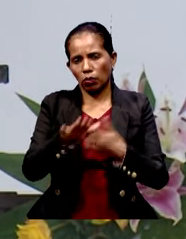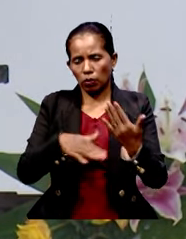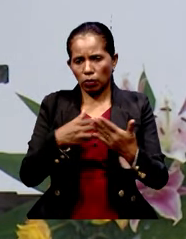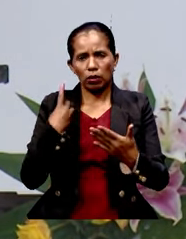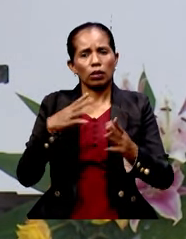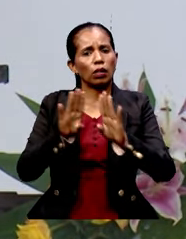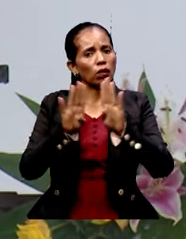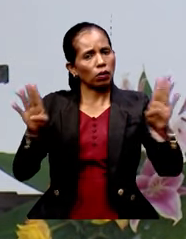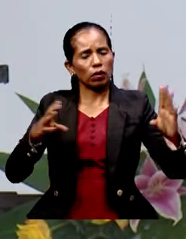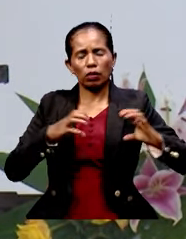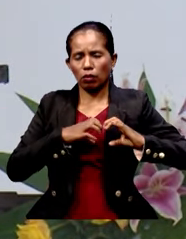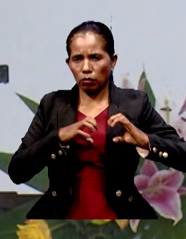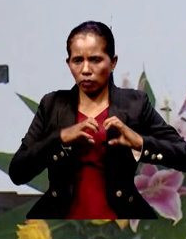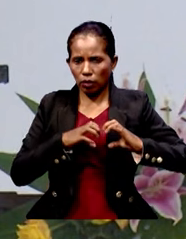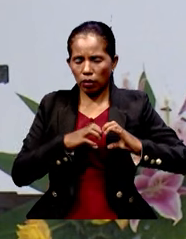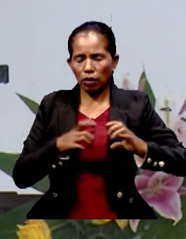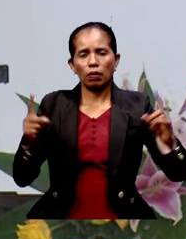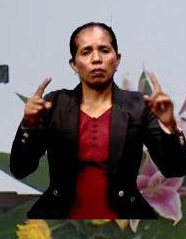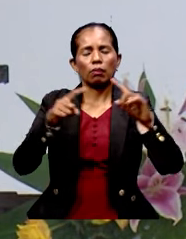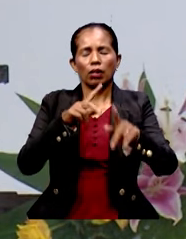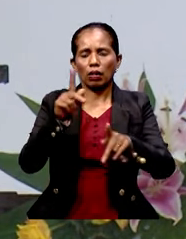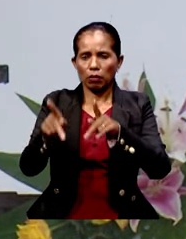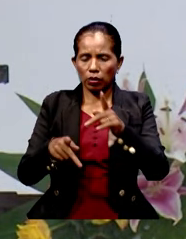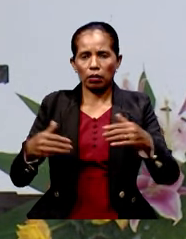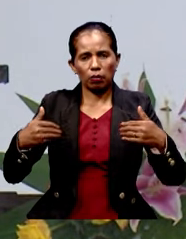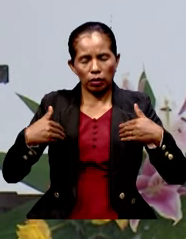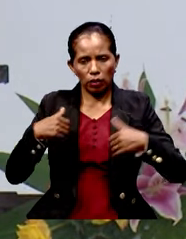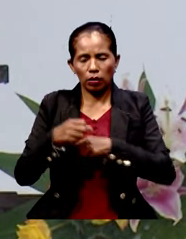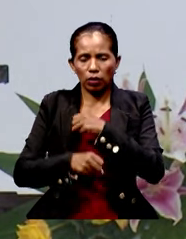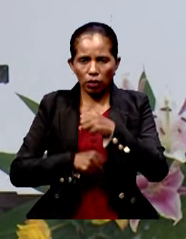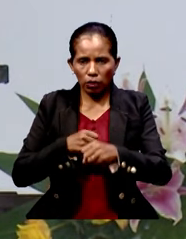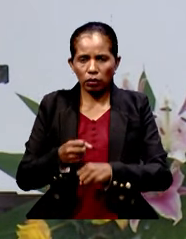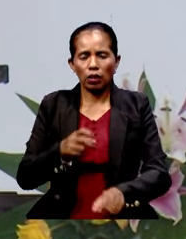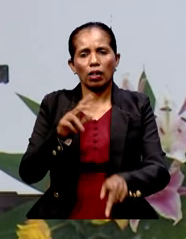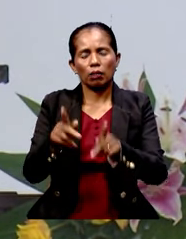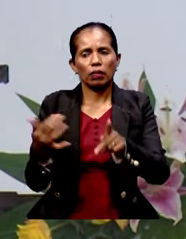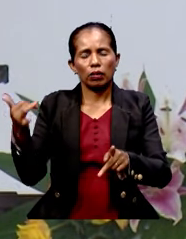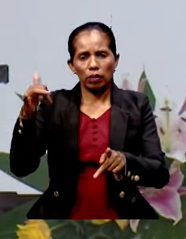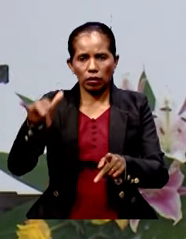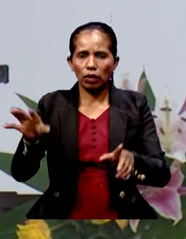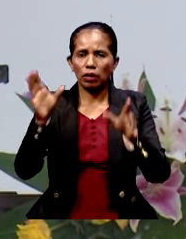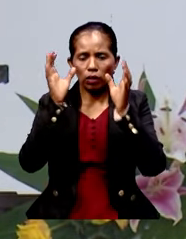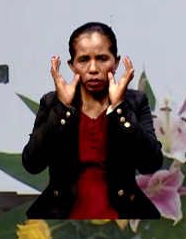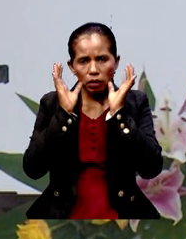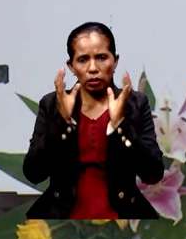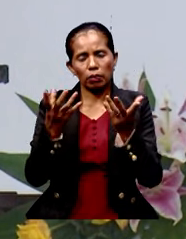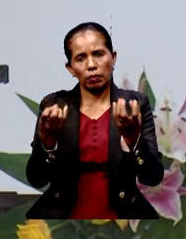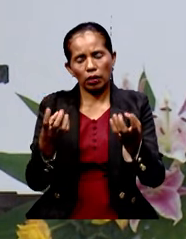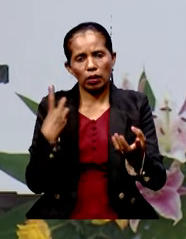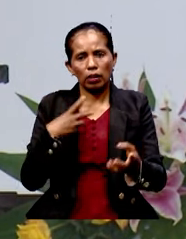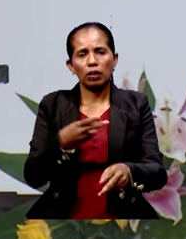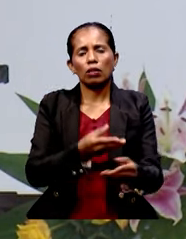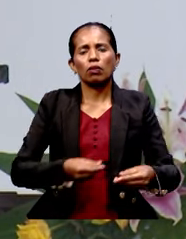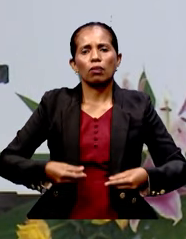nefuan, bahirak nebe, iha solidão. Hirak nebe ia frustração, mas ita lolo ita